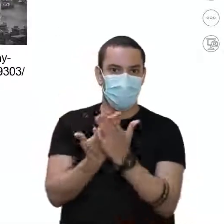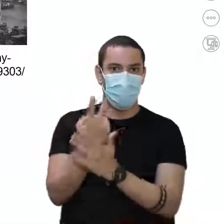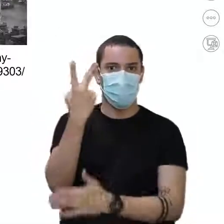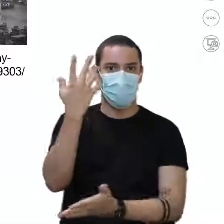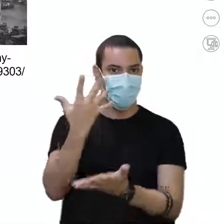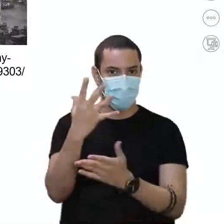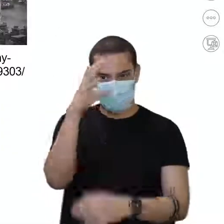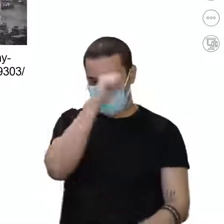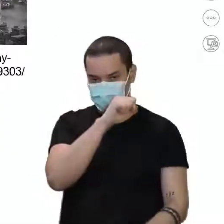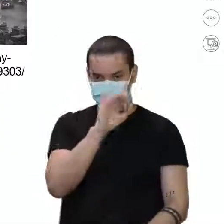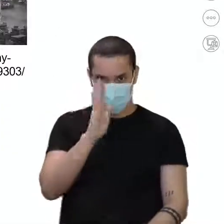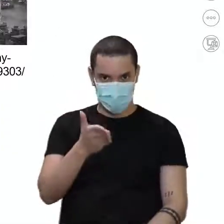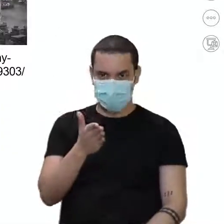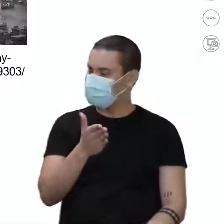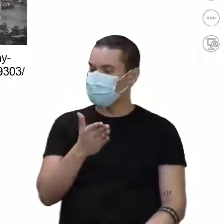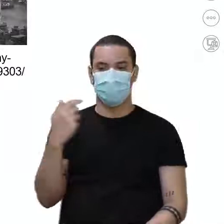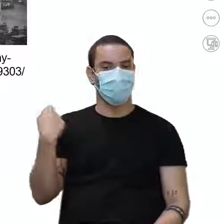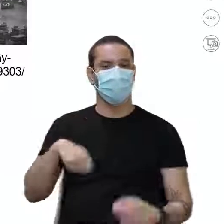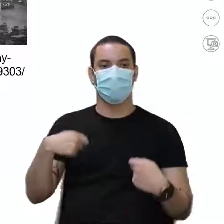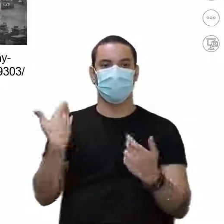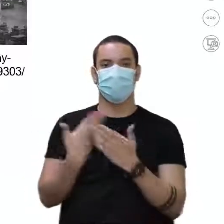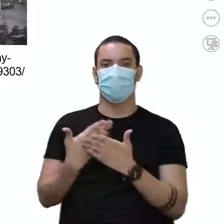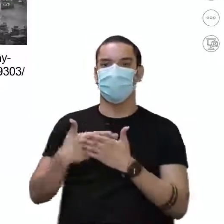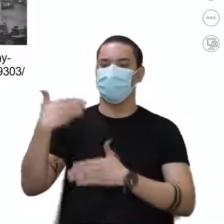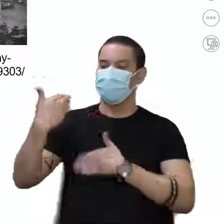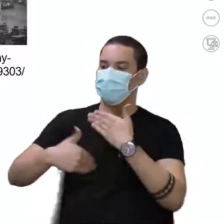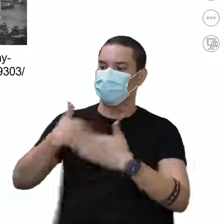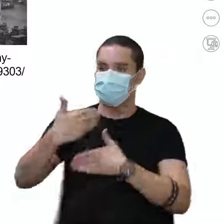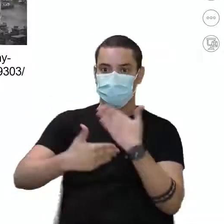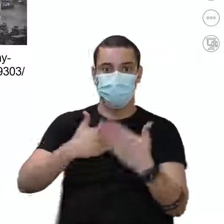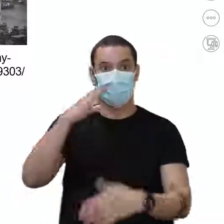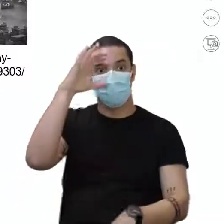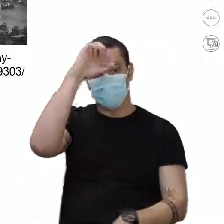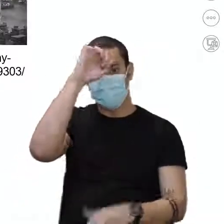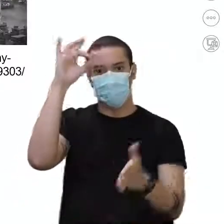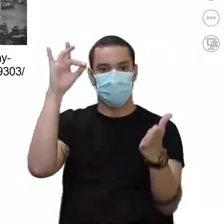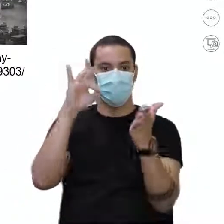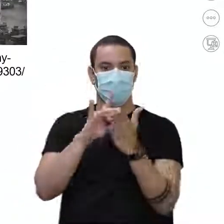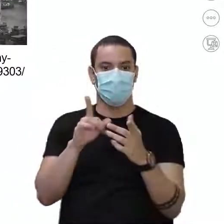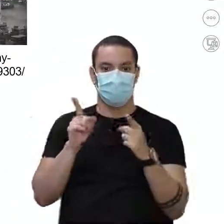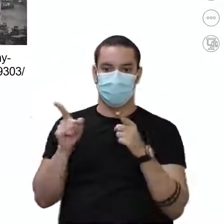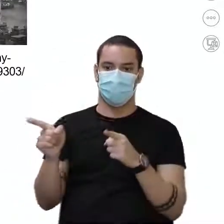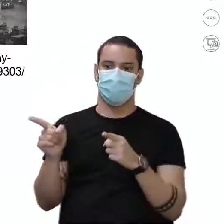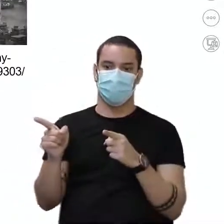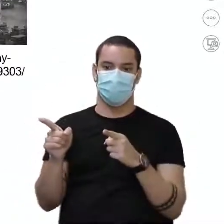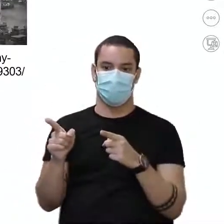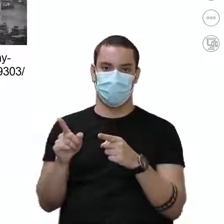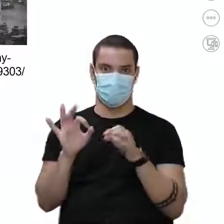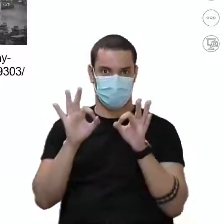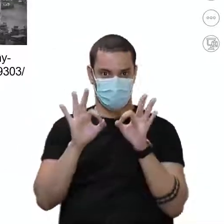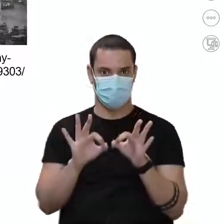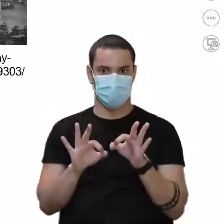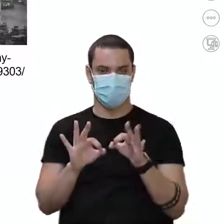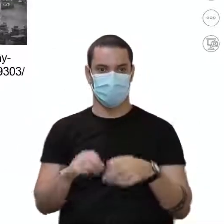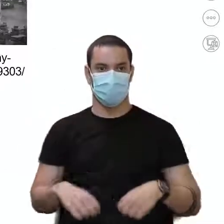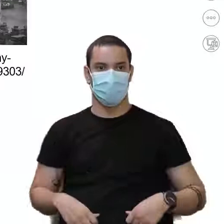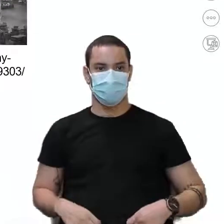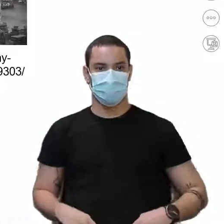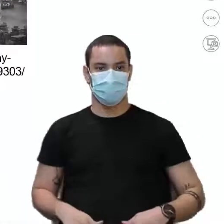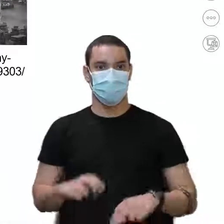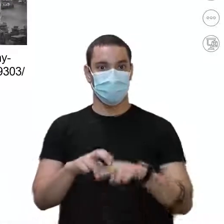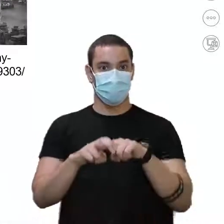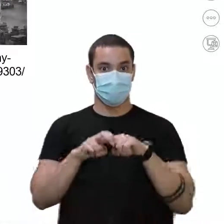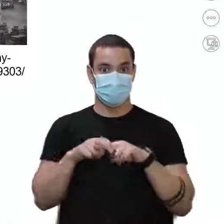em 2. Tem gente que precisa de várias aulas para aprender sobre o presente perfeito e o presente perfeito contínuo também, tá? Se bem que o